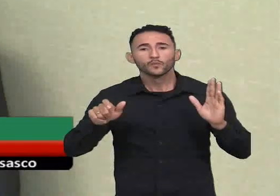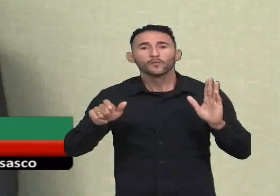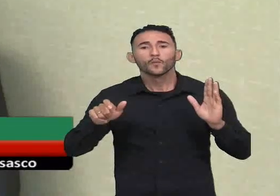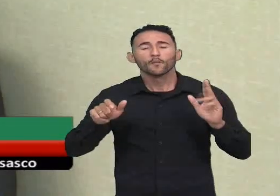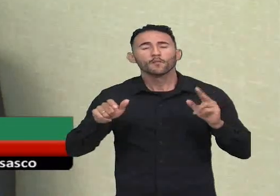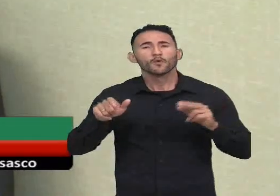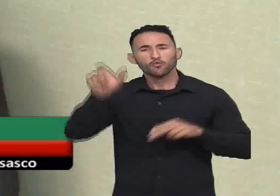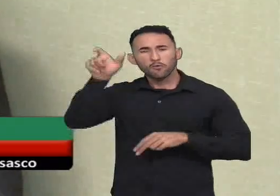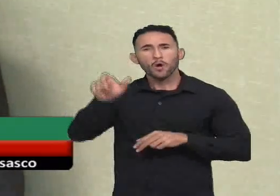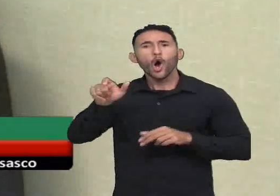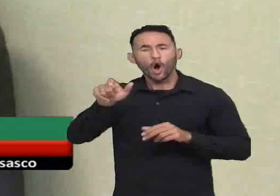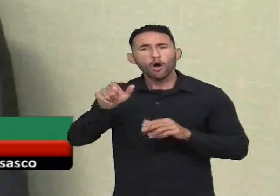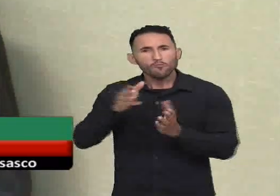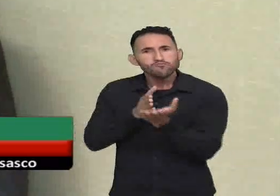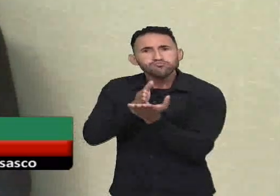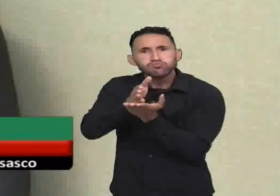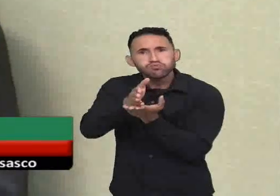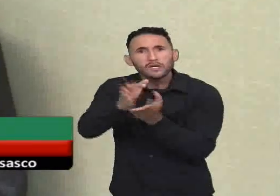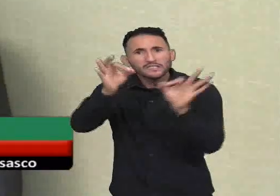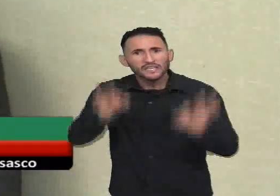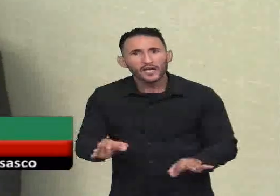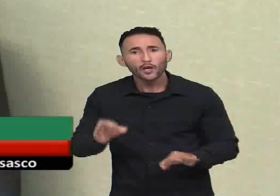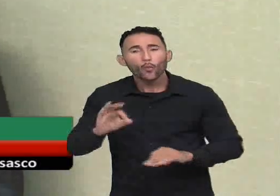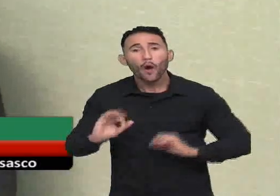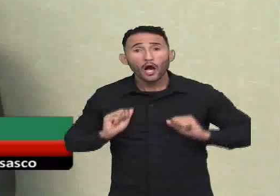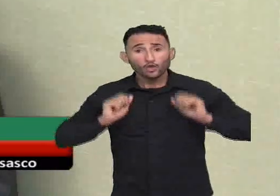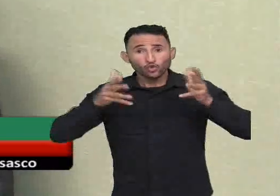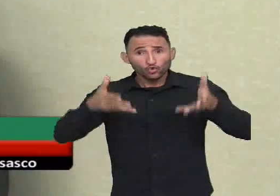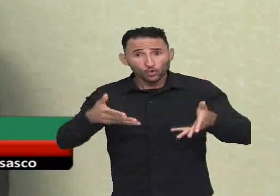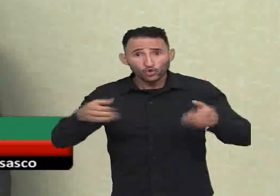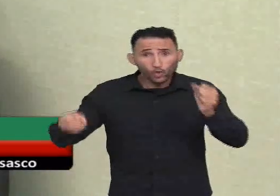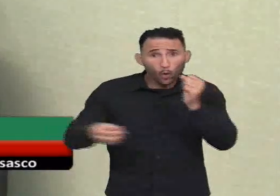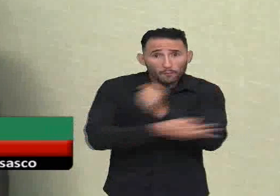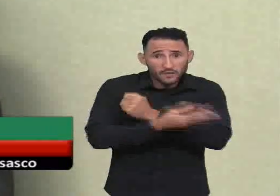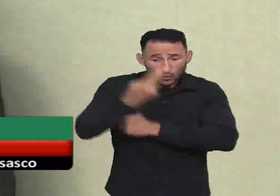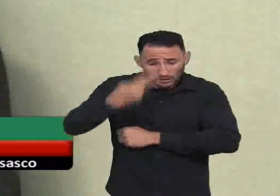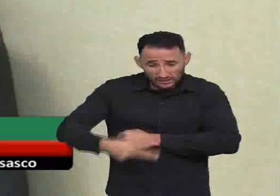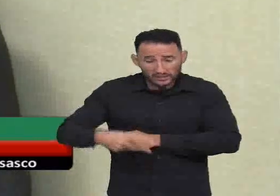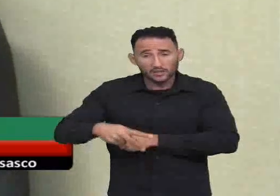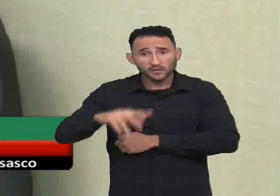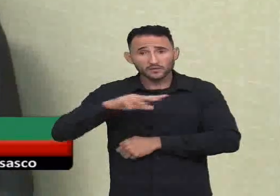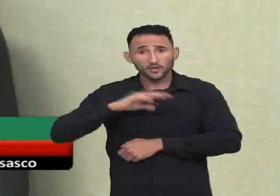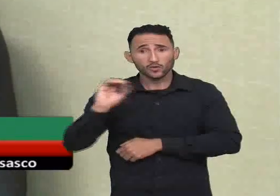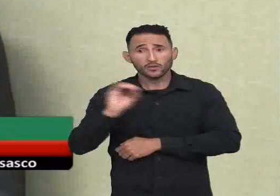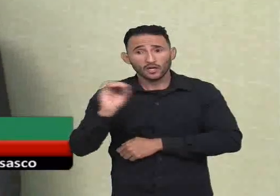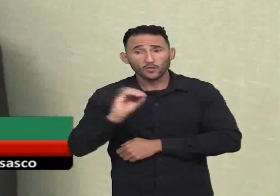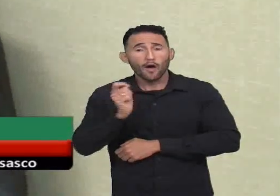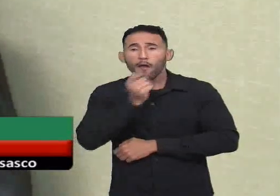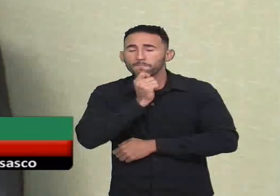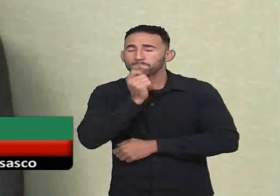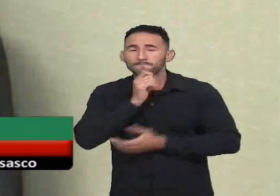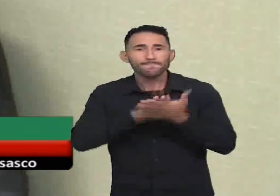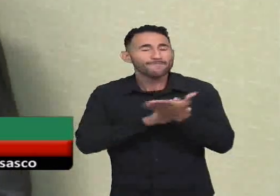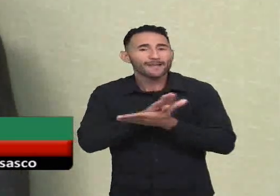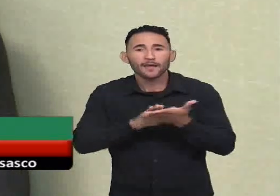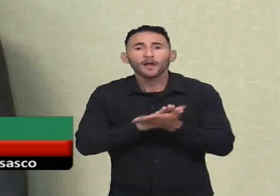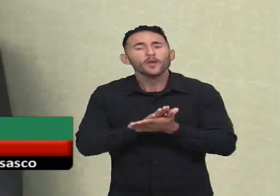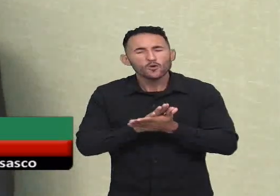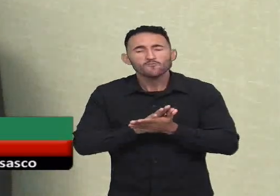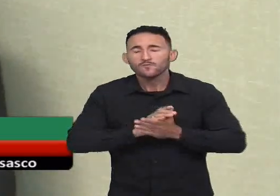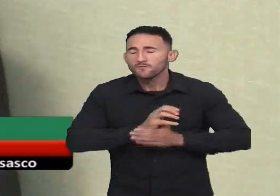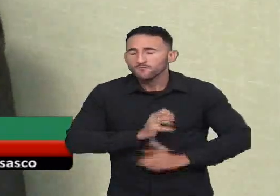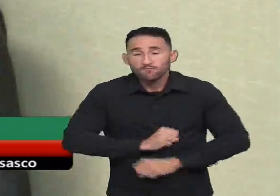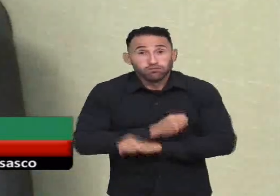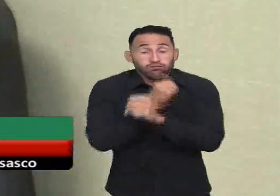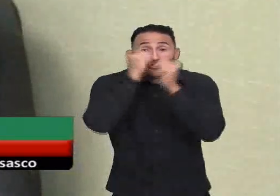procurador público, um ato gravíssimo de corrupção na nossa cidade e não está sendo apurado. Minha revolta e indignação